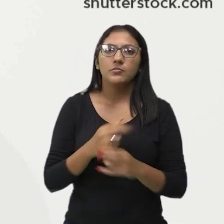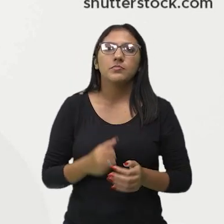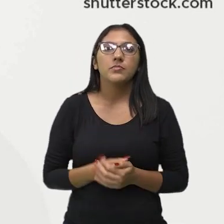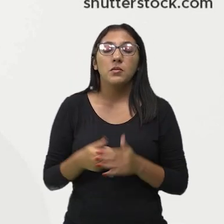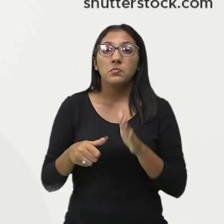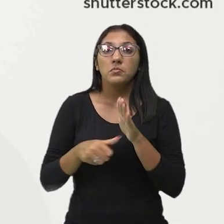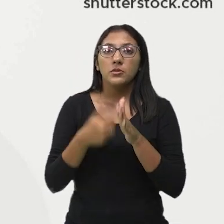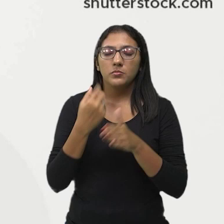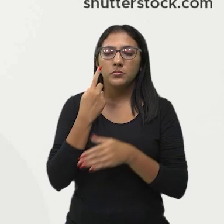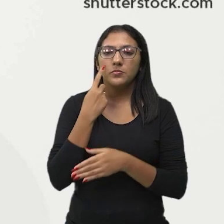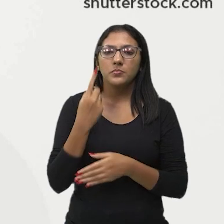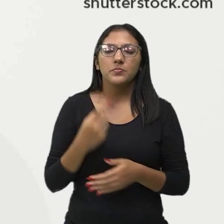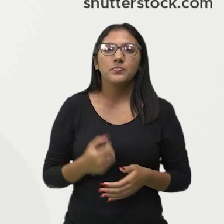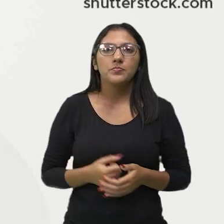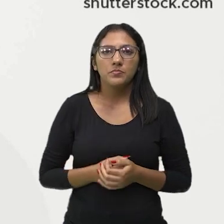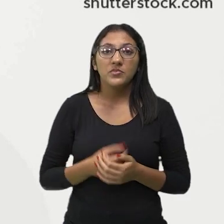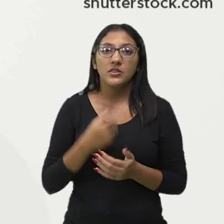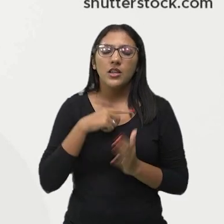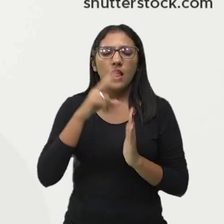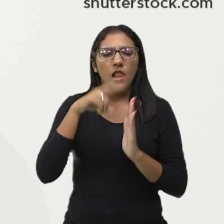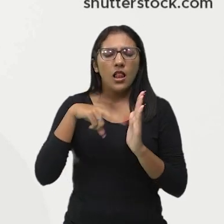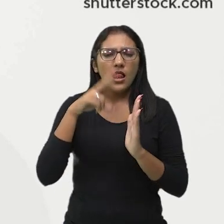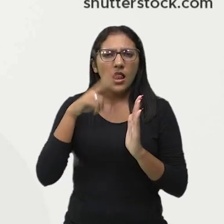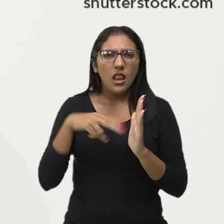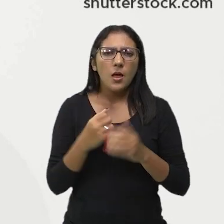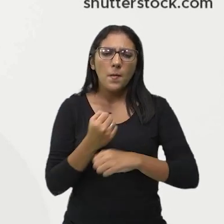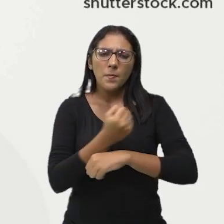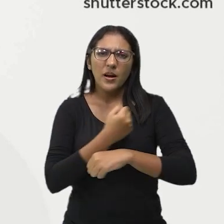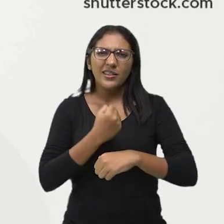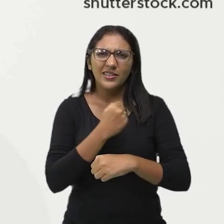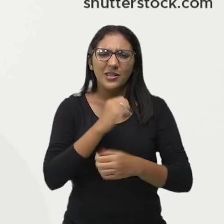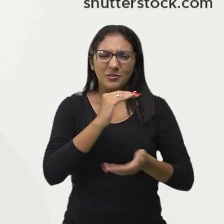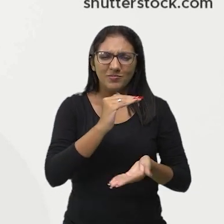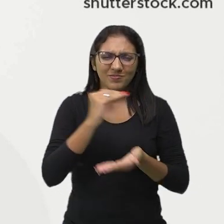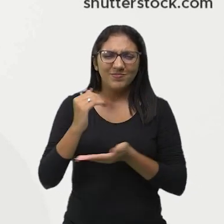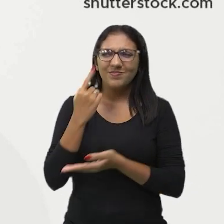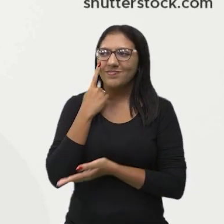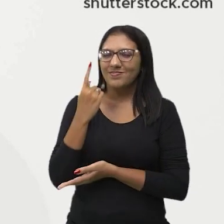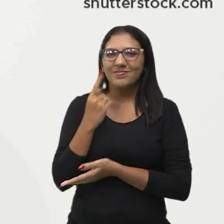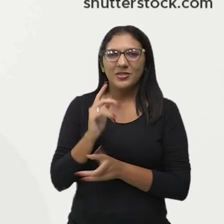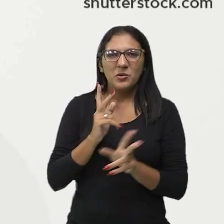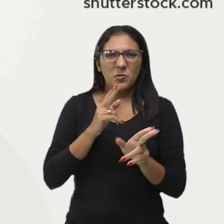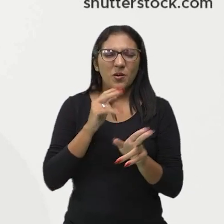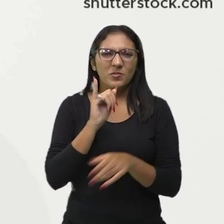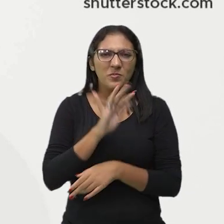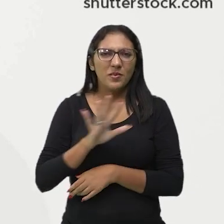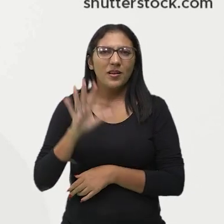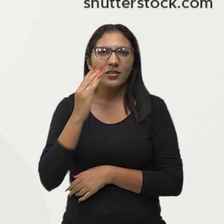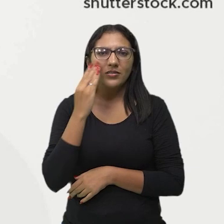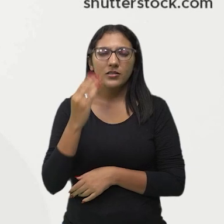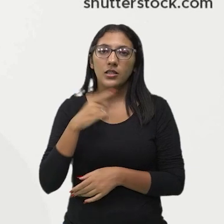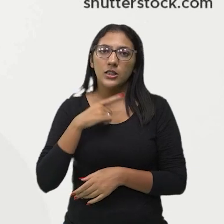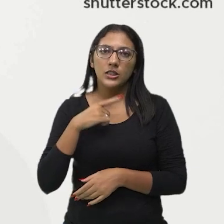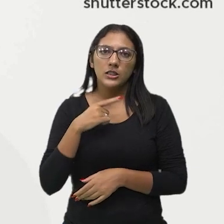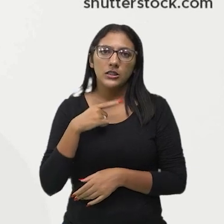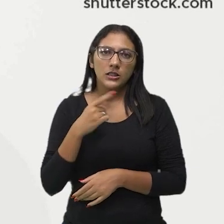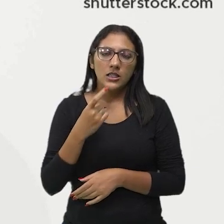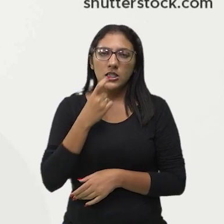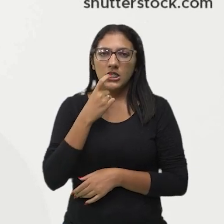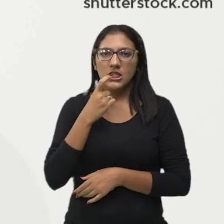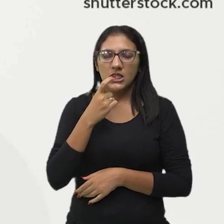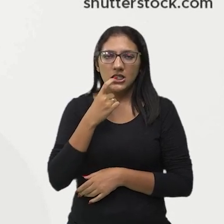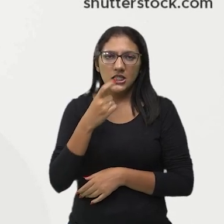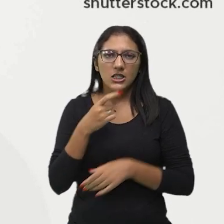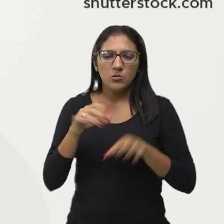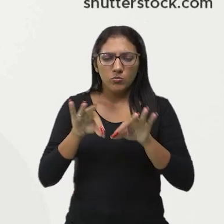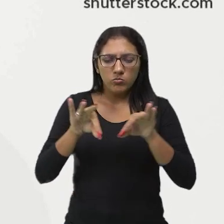tampa, com o objetivo de vedar e evitar o vapor durante o uso da panela. Agora, acompanha aqui, ó. Se em